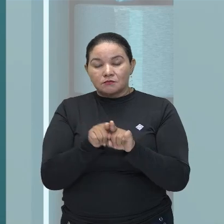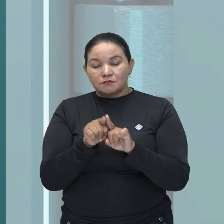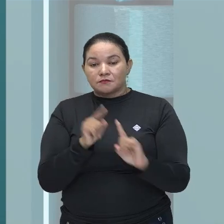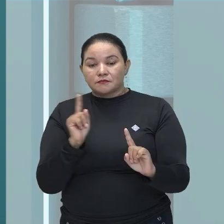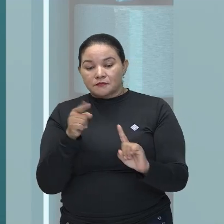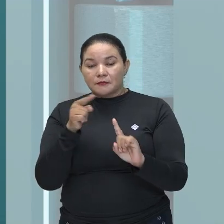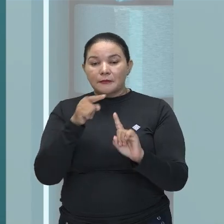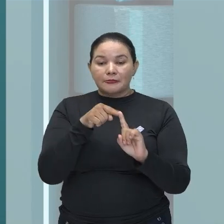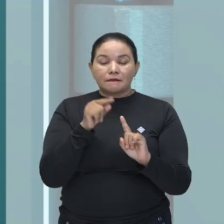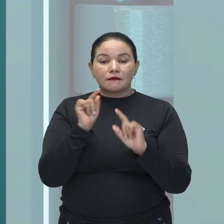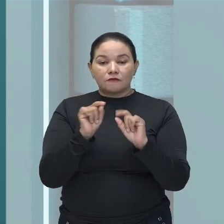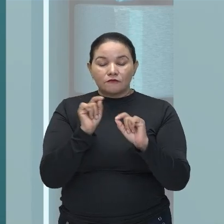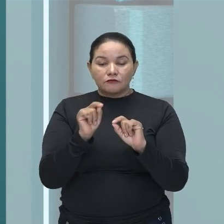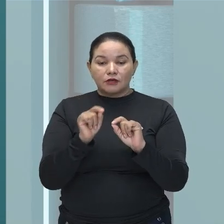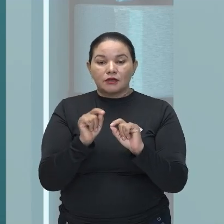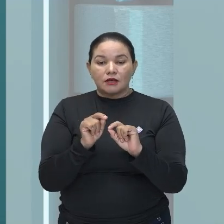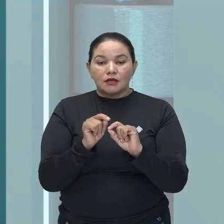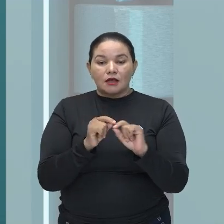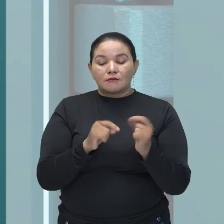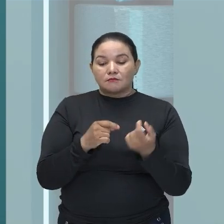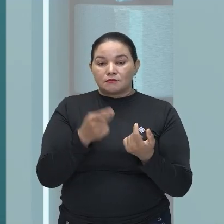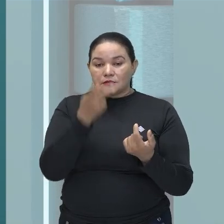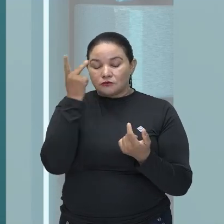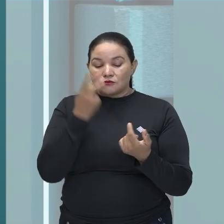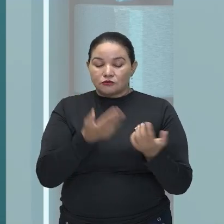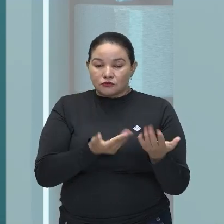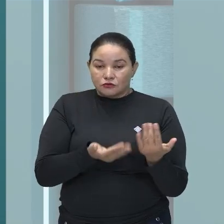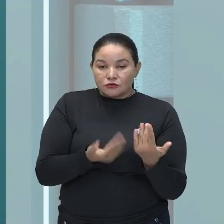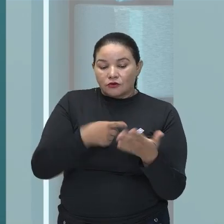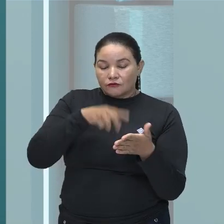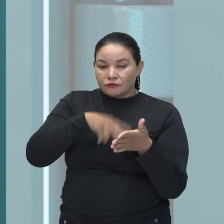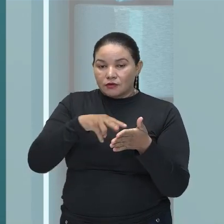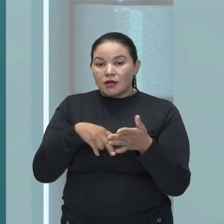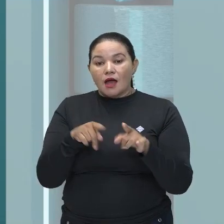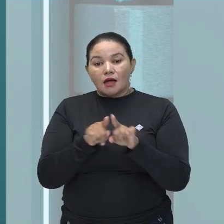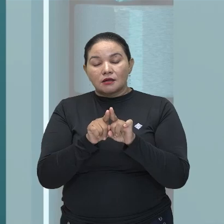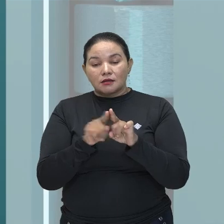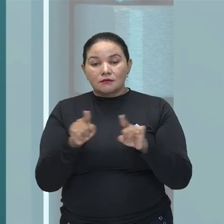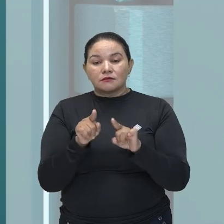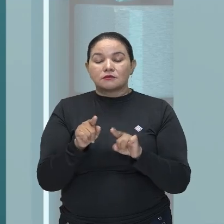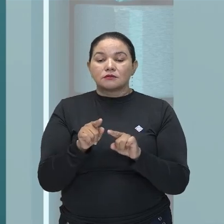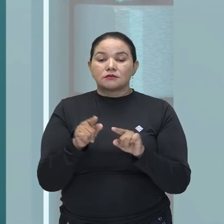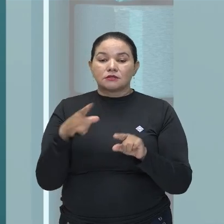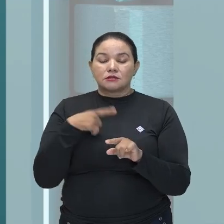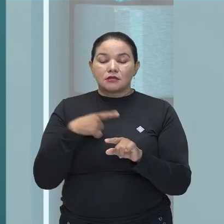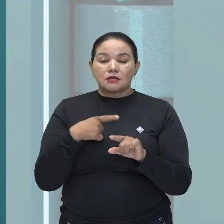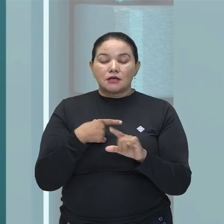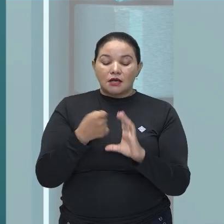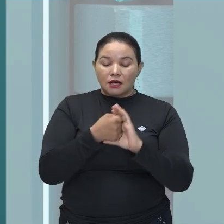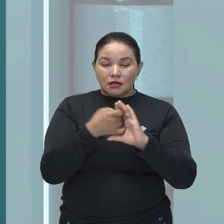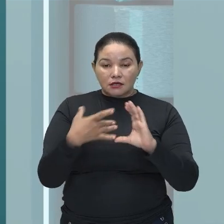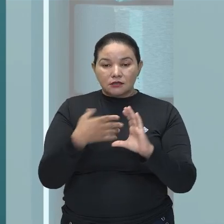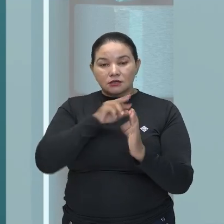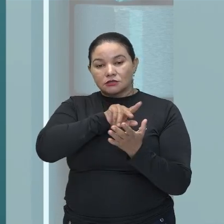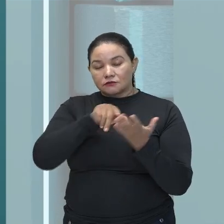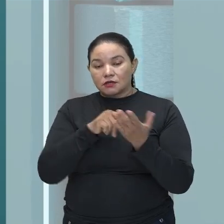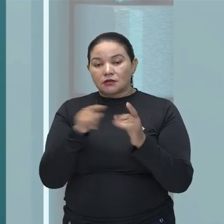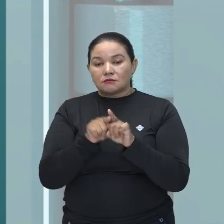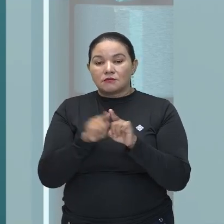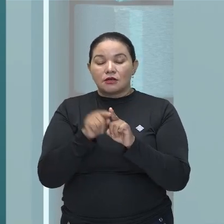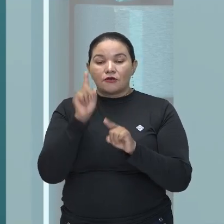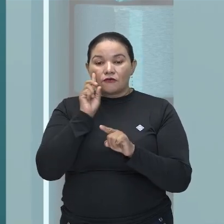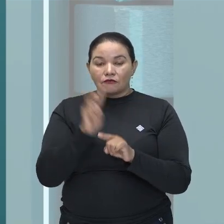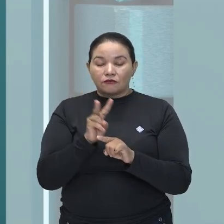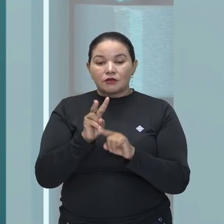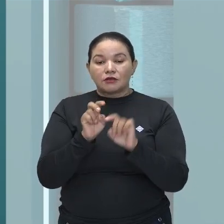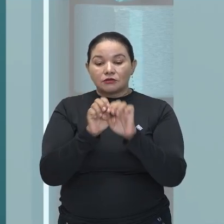mas ele traz também algumas características ali que podemos observar na estrutura da reportagem.